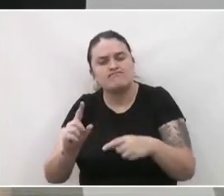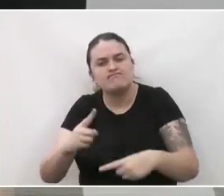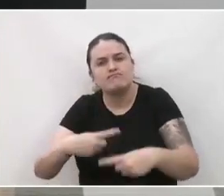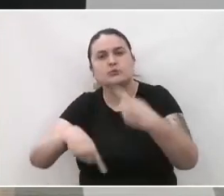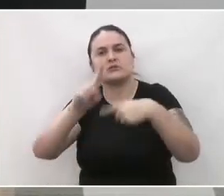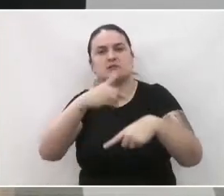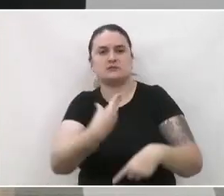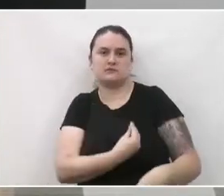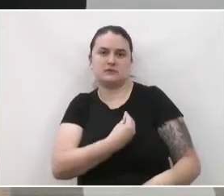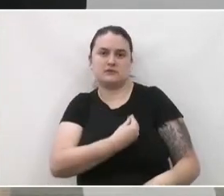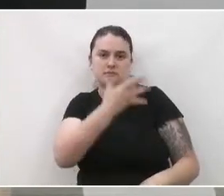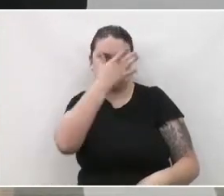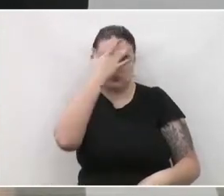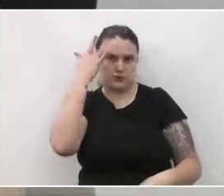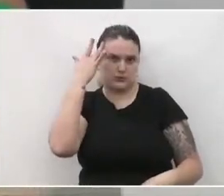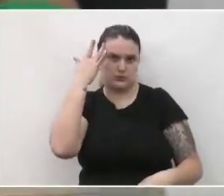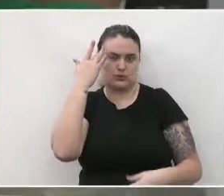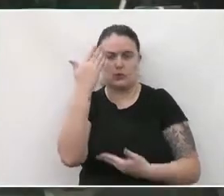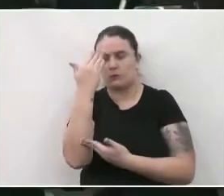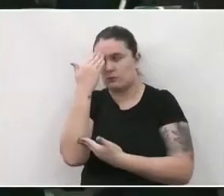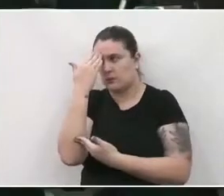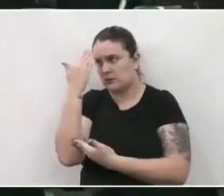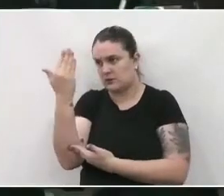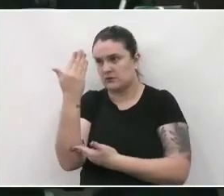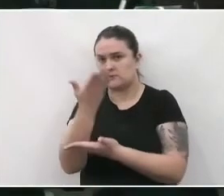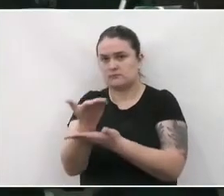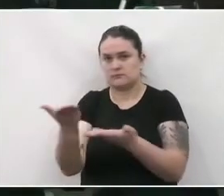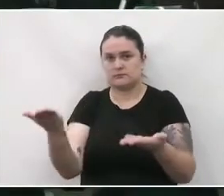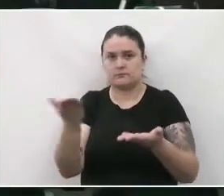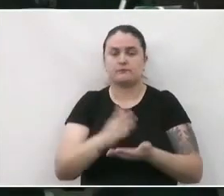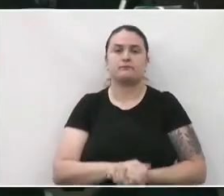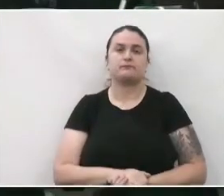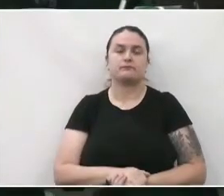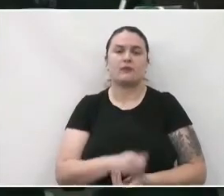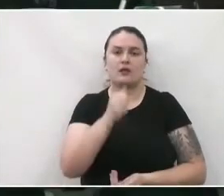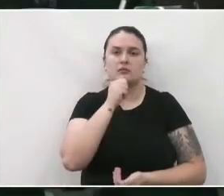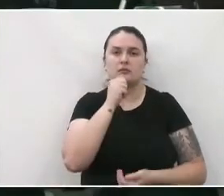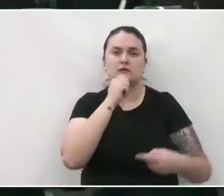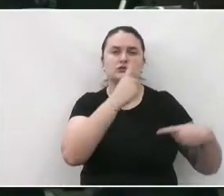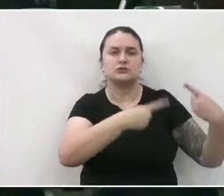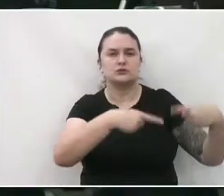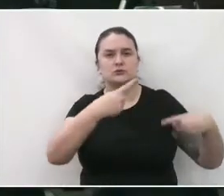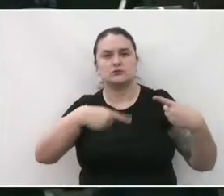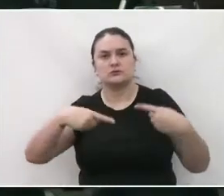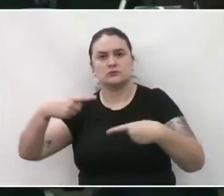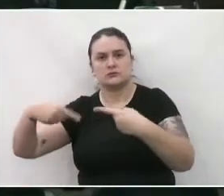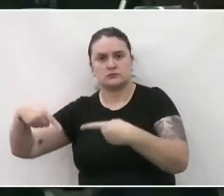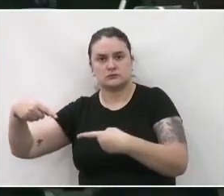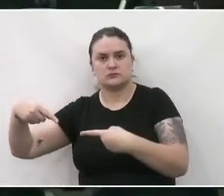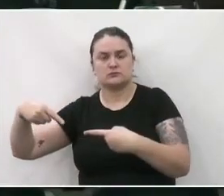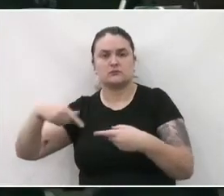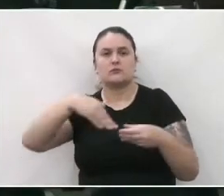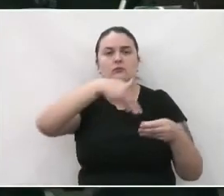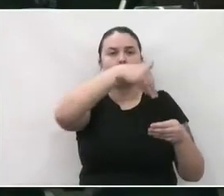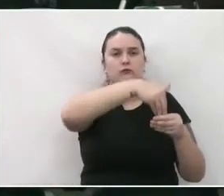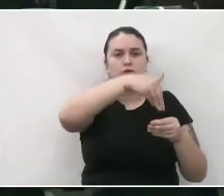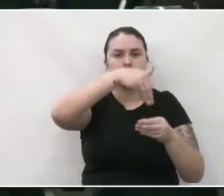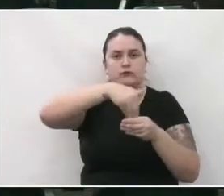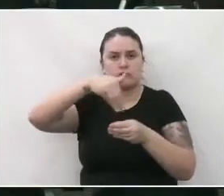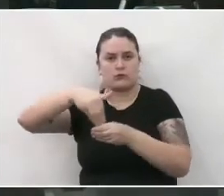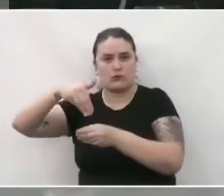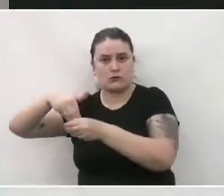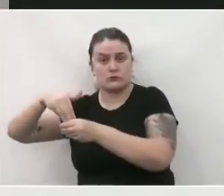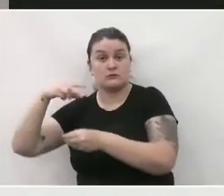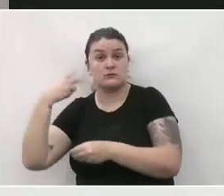das pessoas aqui dentro dessa casa. Obrigada a todos. Em discussão? Em votação.